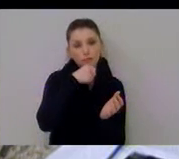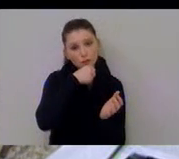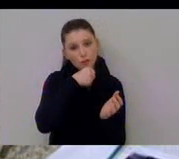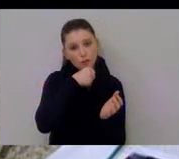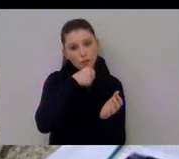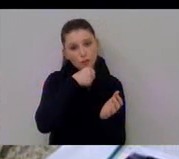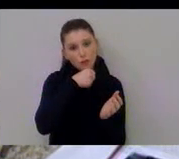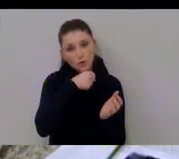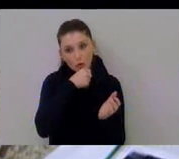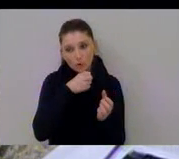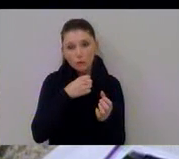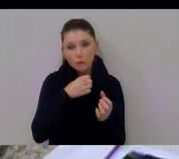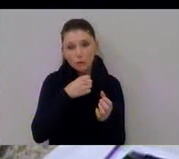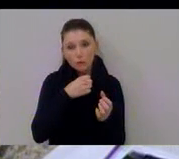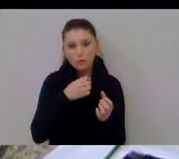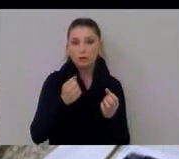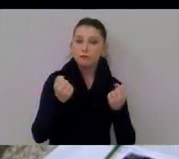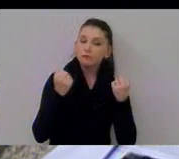ginástica,